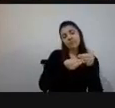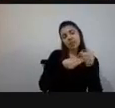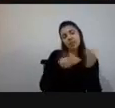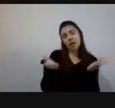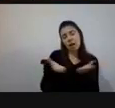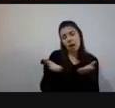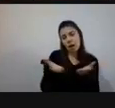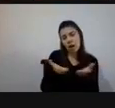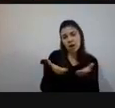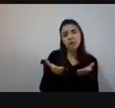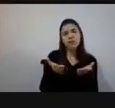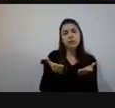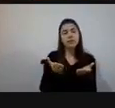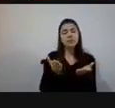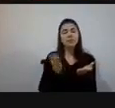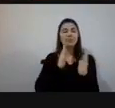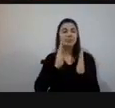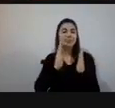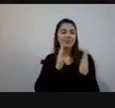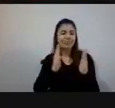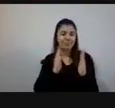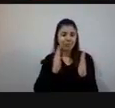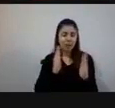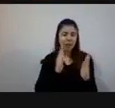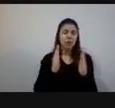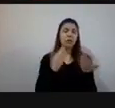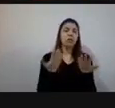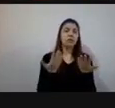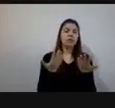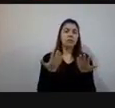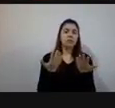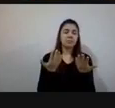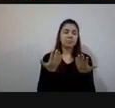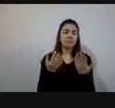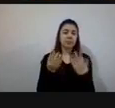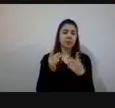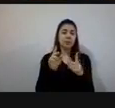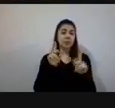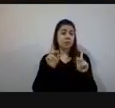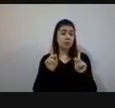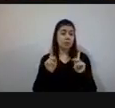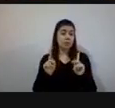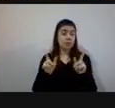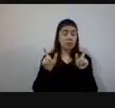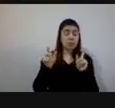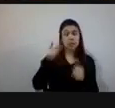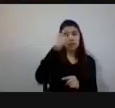agora, nesse momento que as pessoas estão em isolamento social,